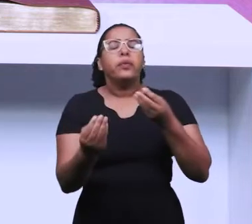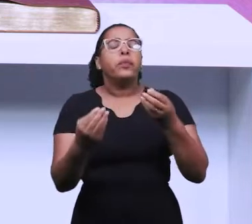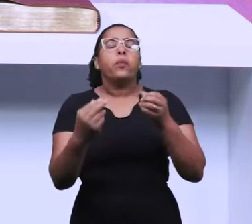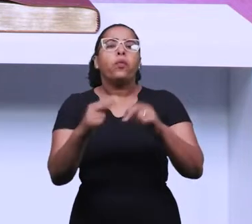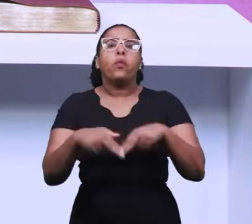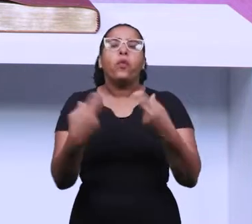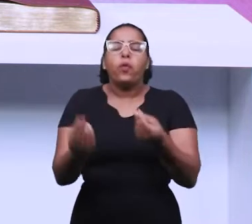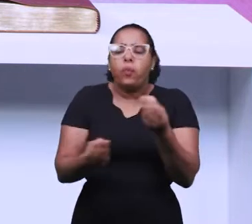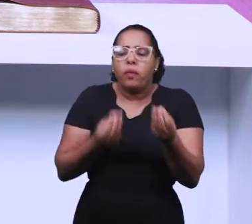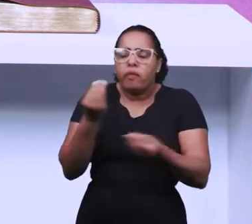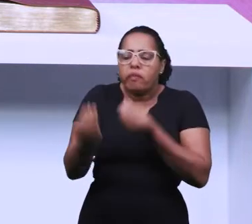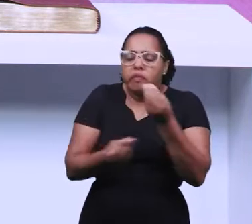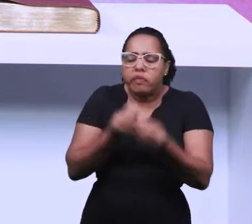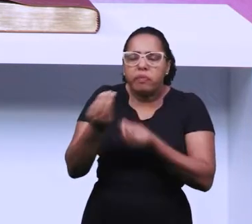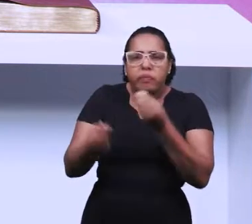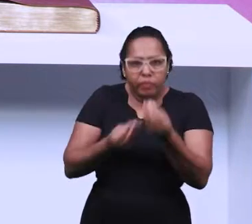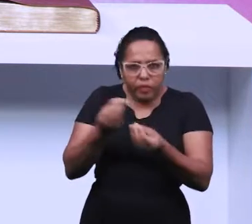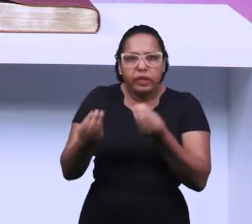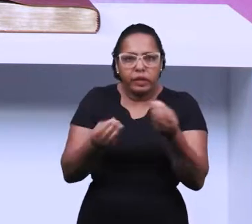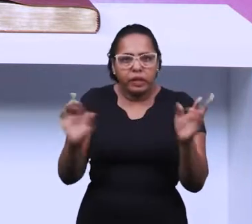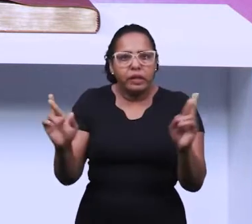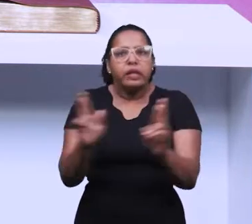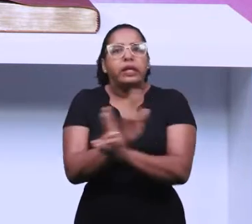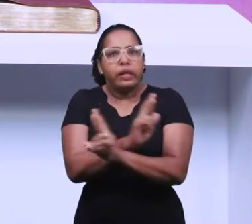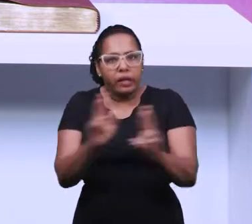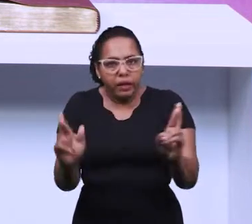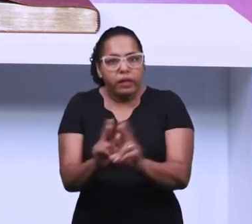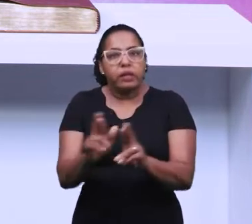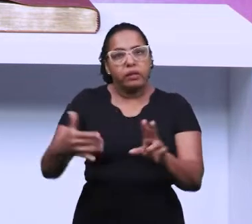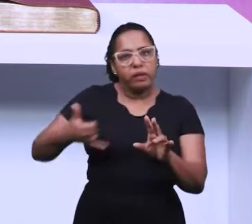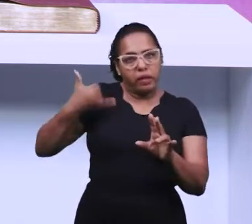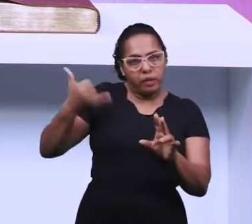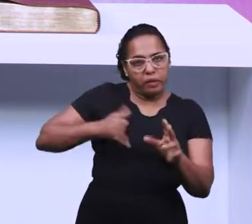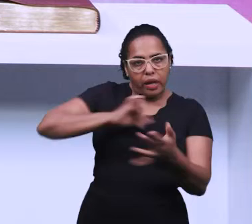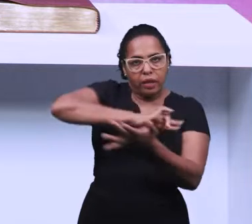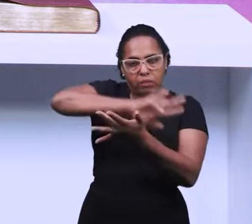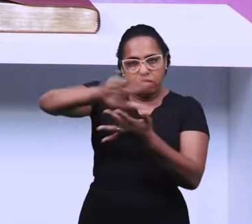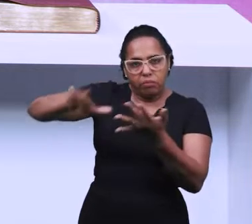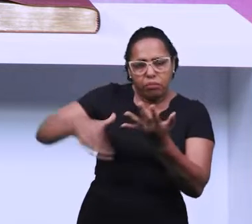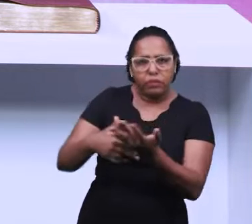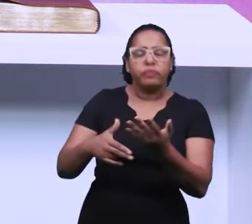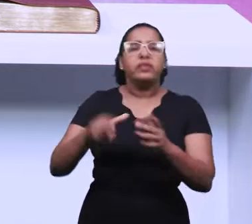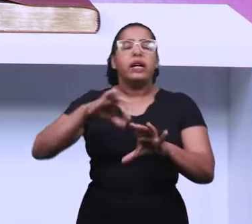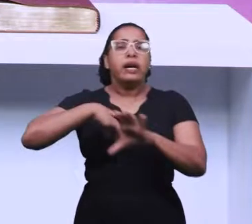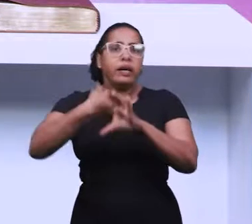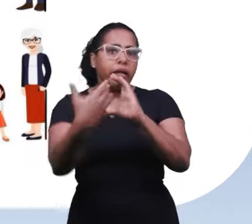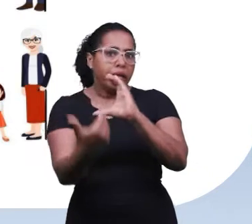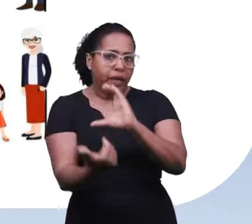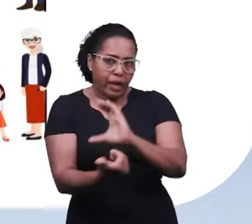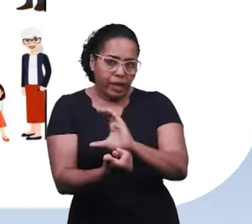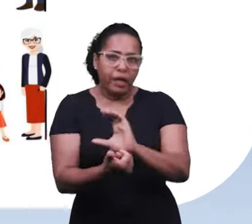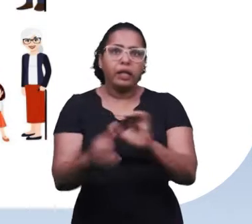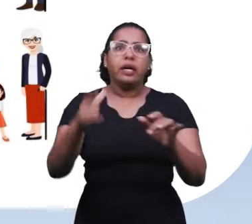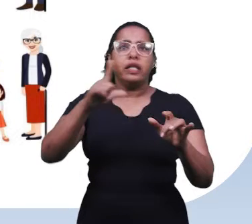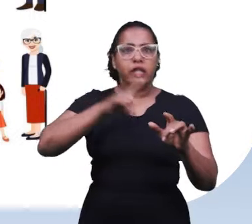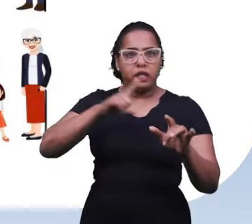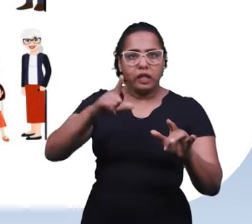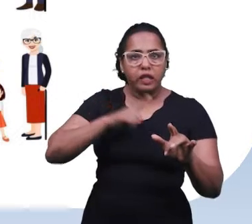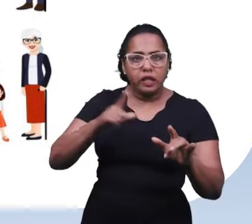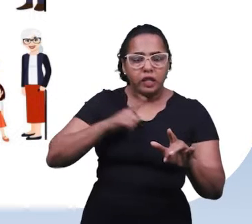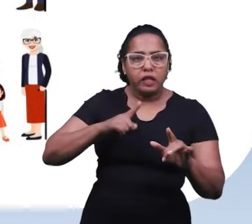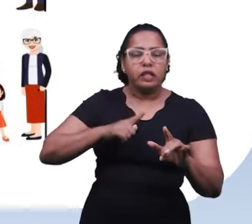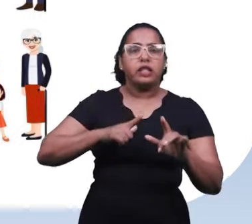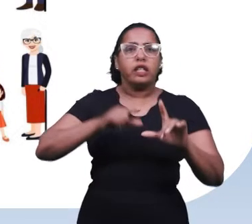importante considerarmos todas essas idades. As características de textura, de